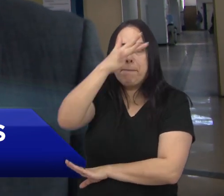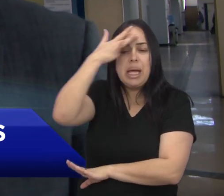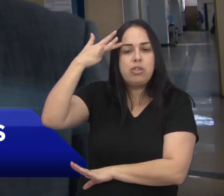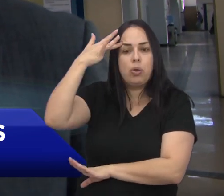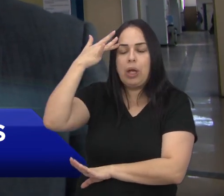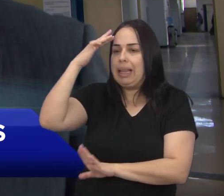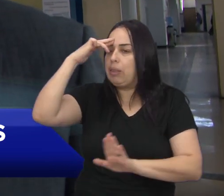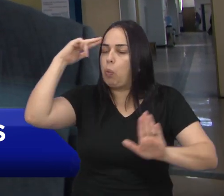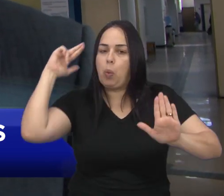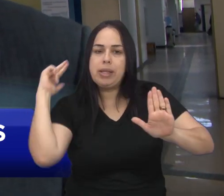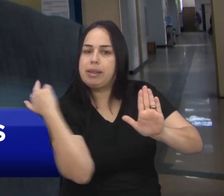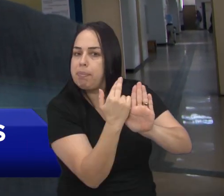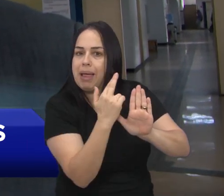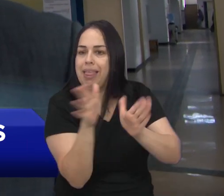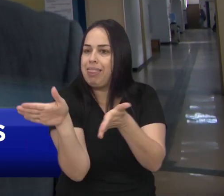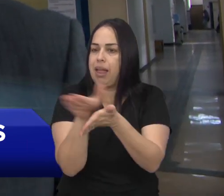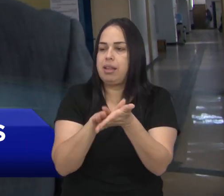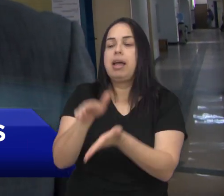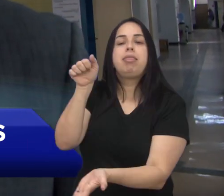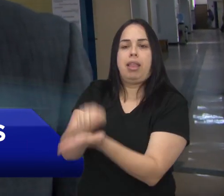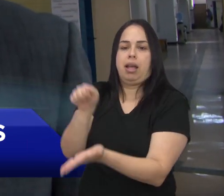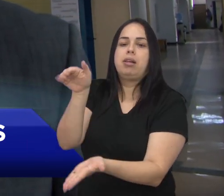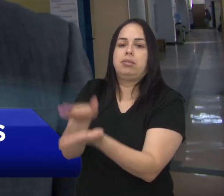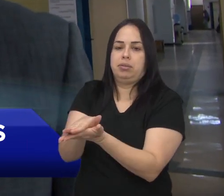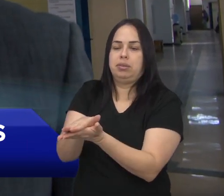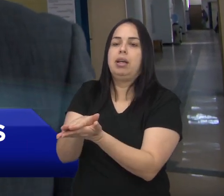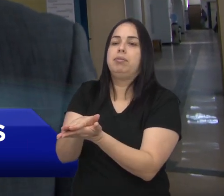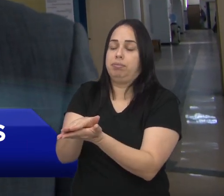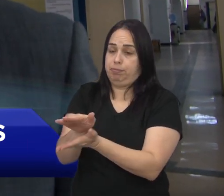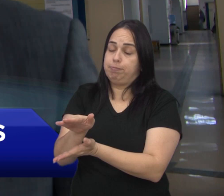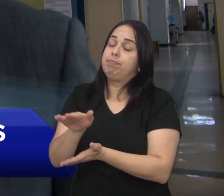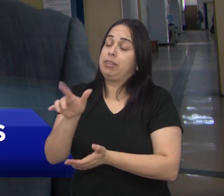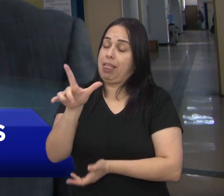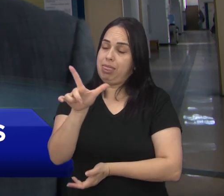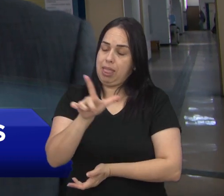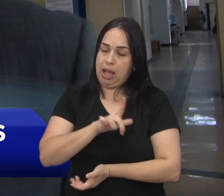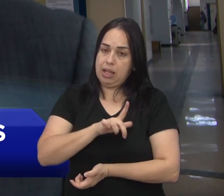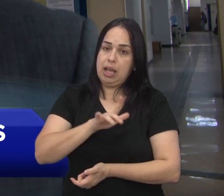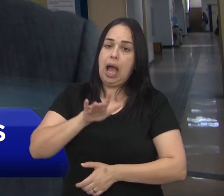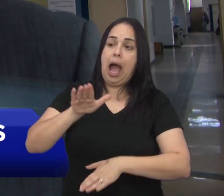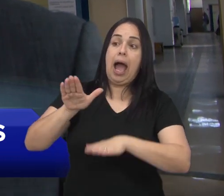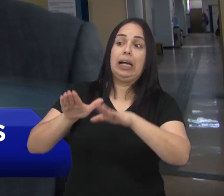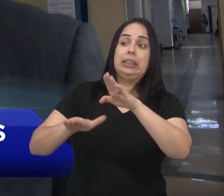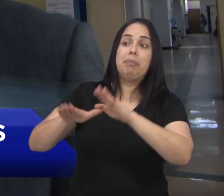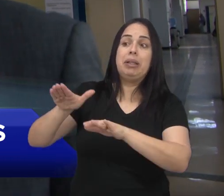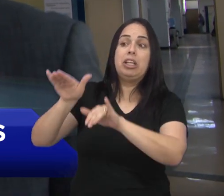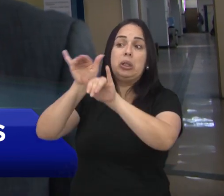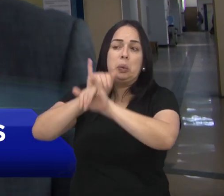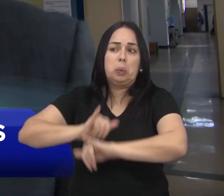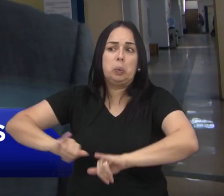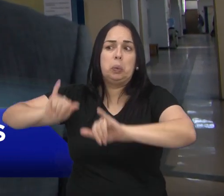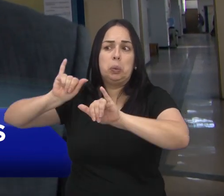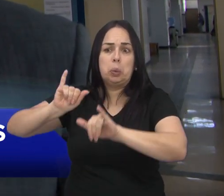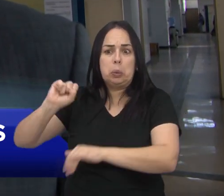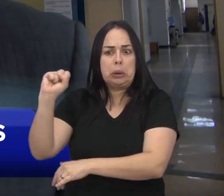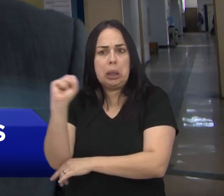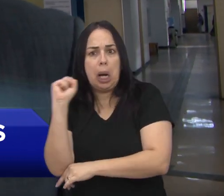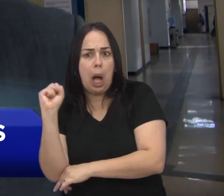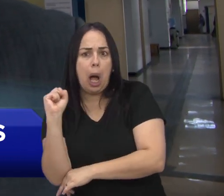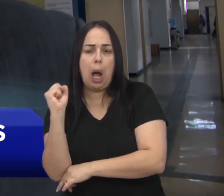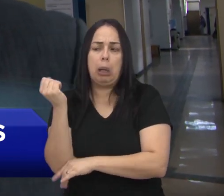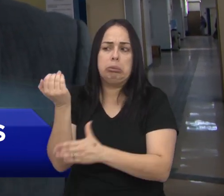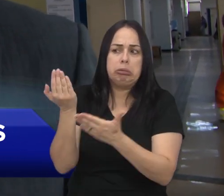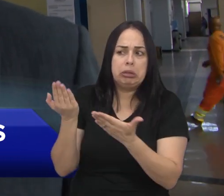âmbito da propaganda, se um candidato ele não respeita, ele é apenado com a sanção de multa. Dependendo